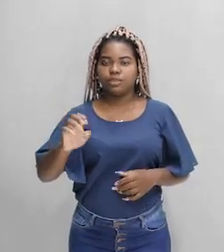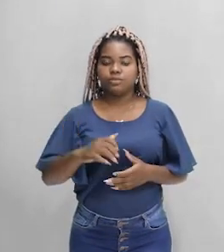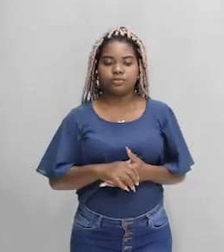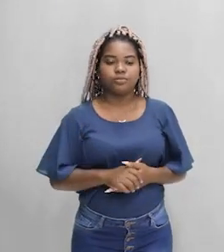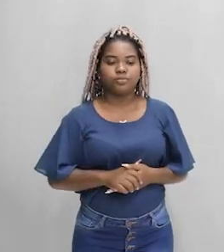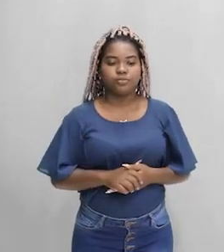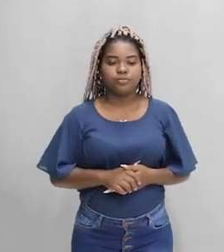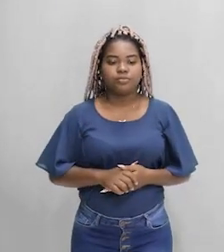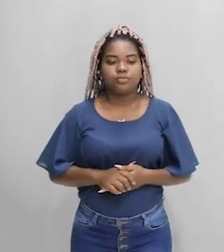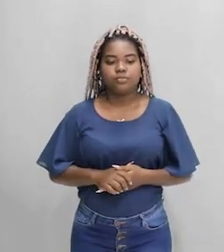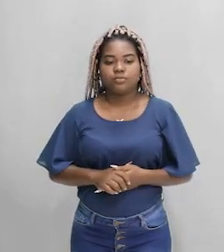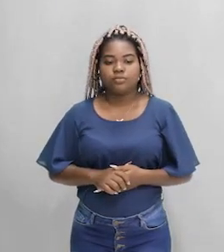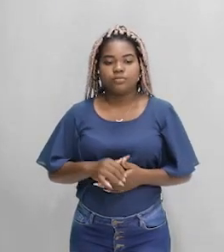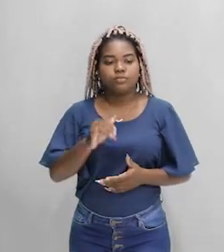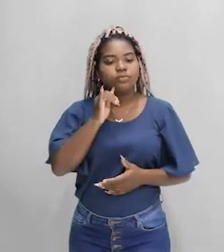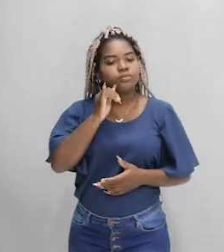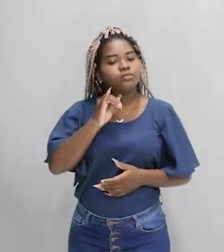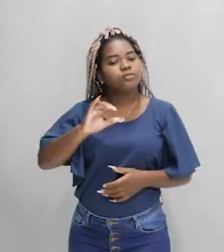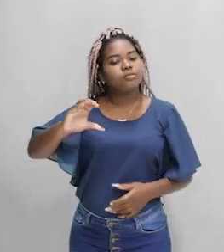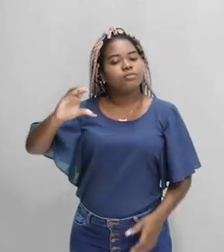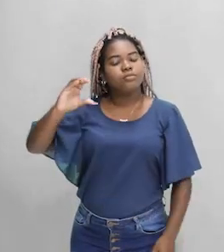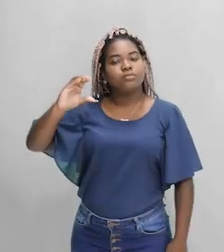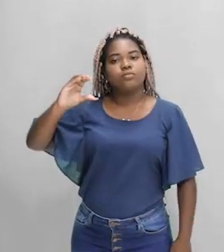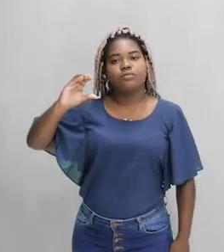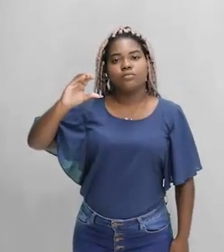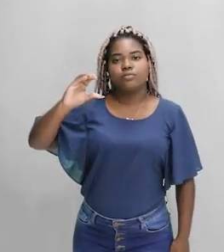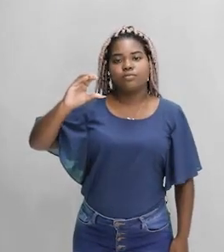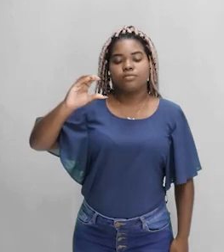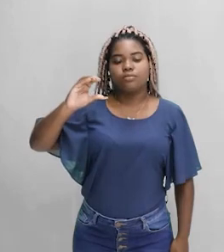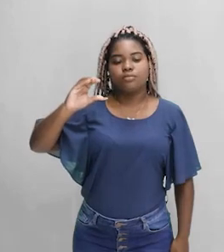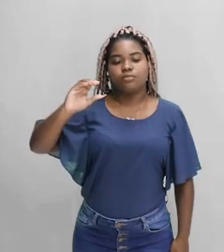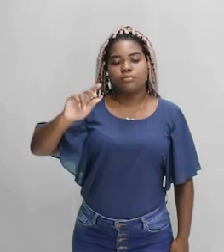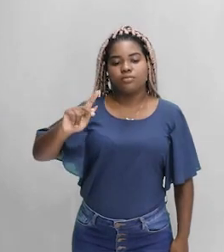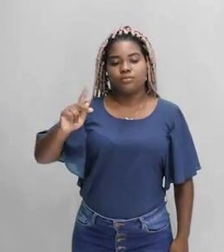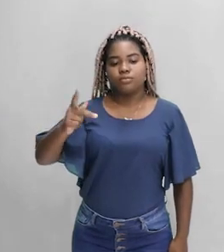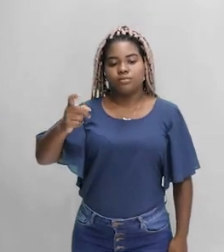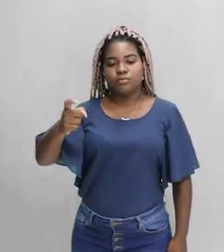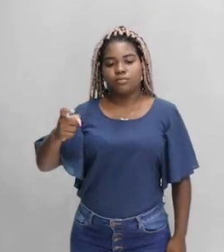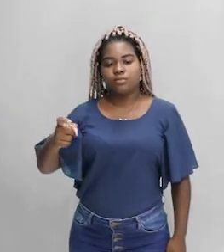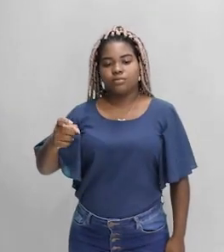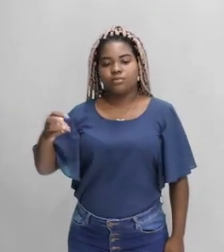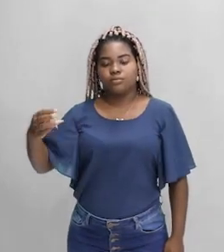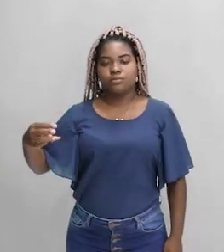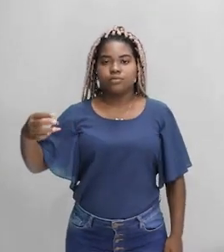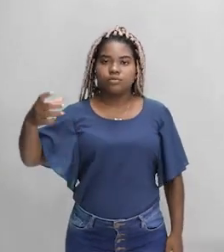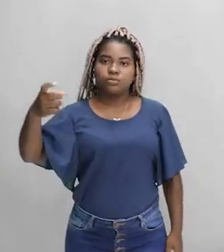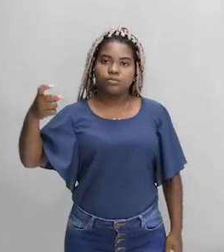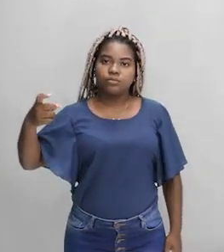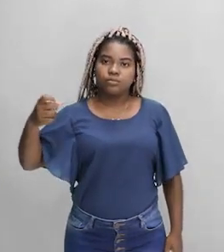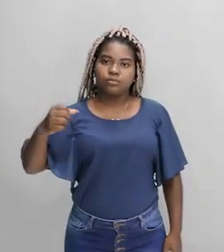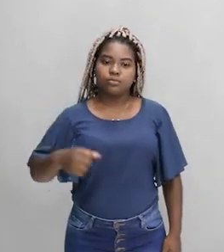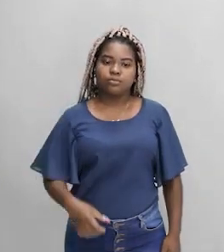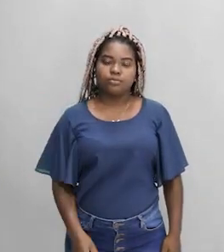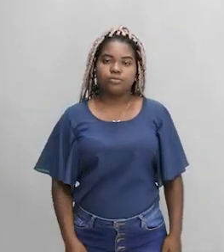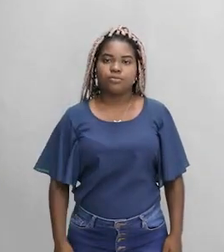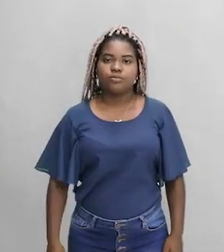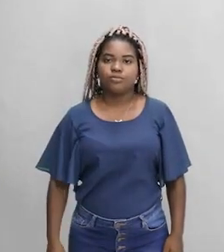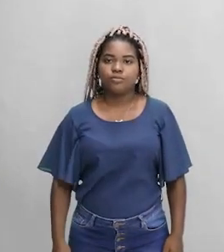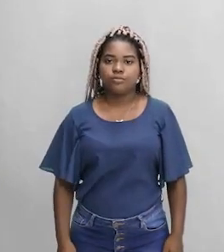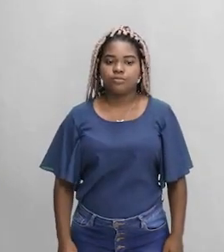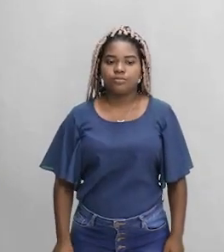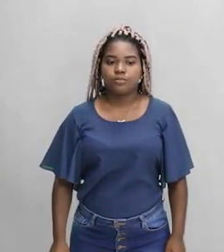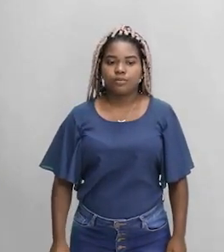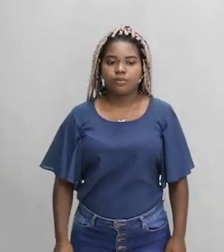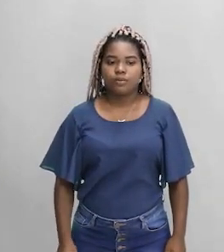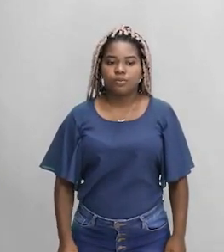bom? Exemplo, letra C, h de x. Então, eu tenho 3 elevado a x. Novamente, a variável aparecendo no